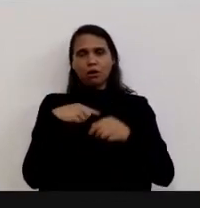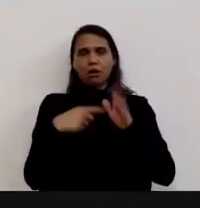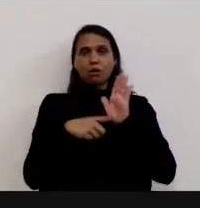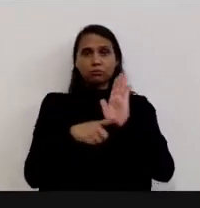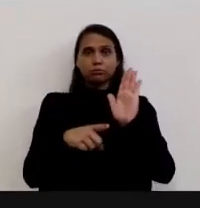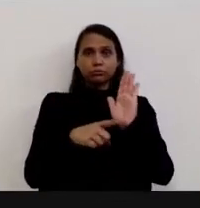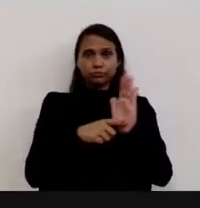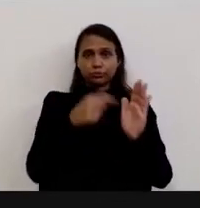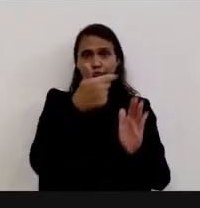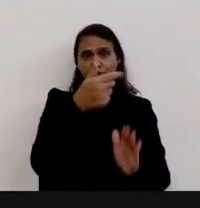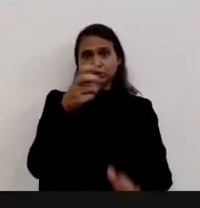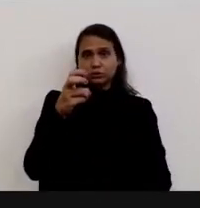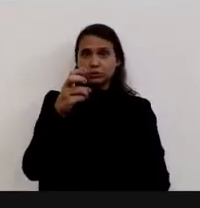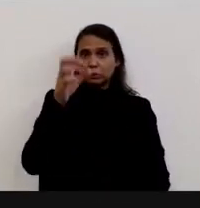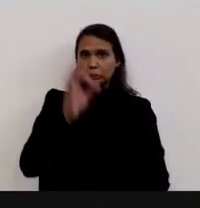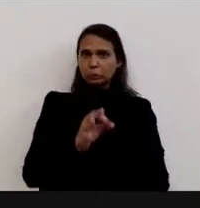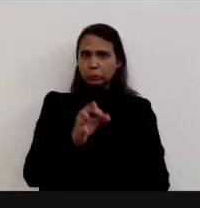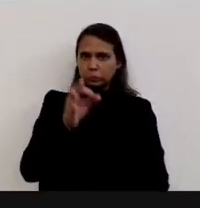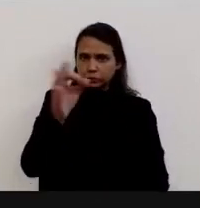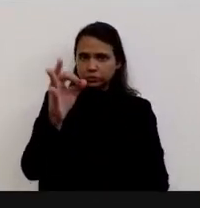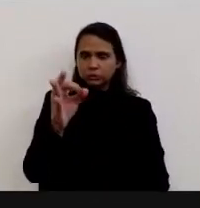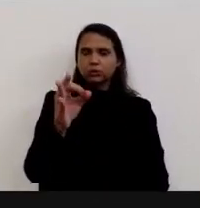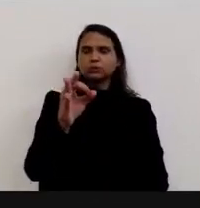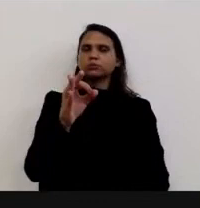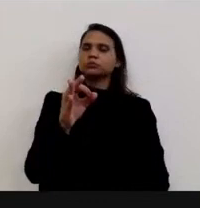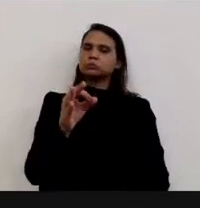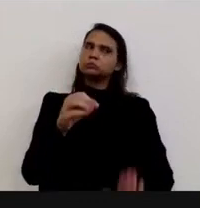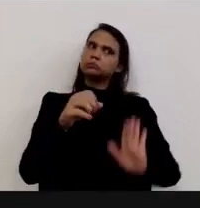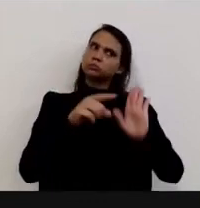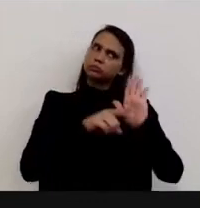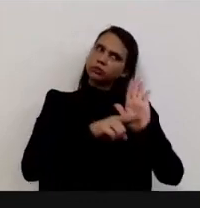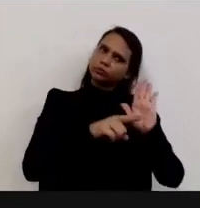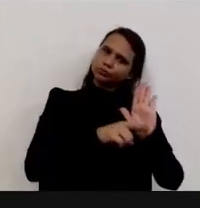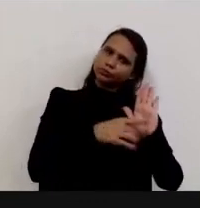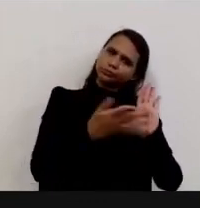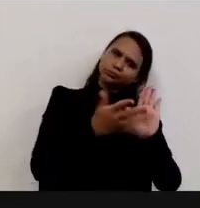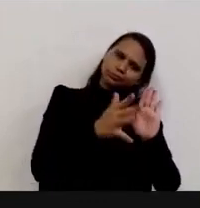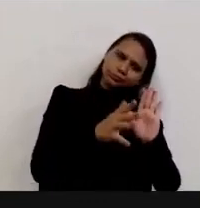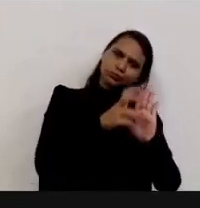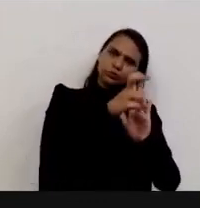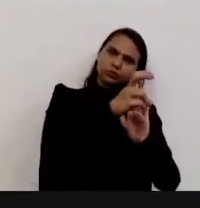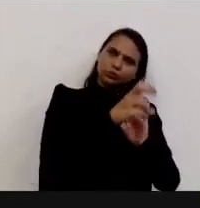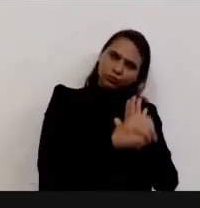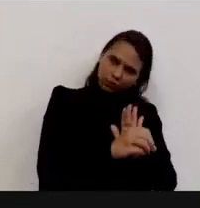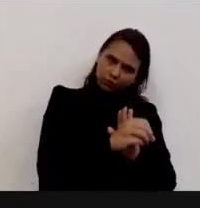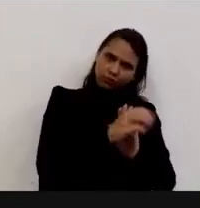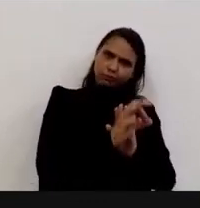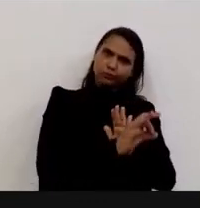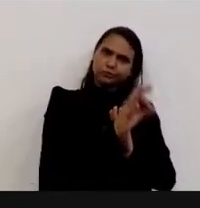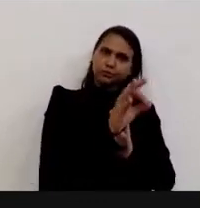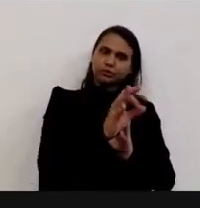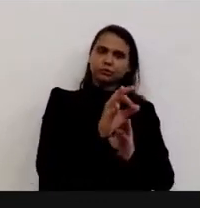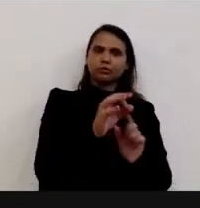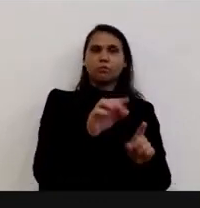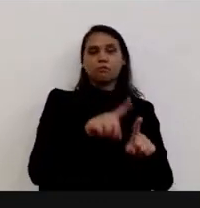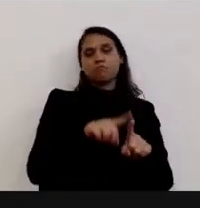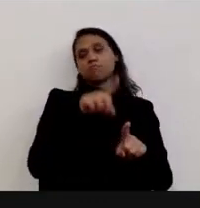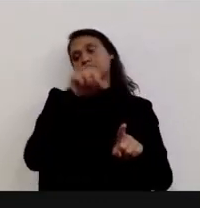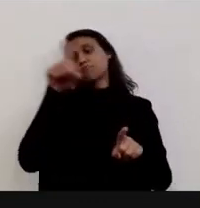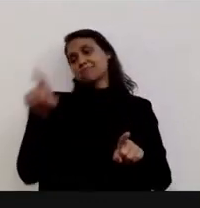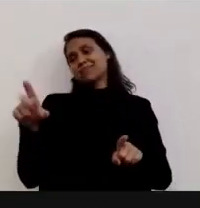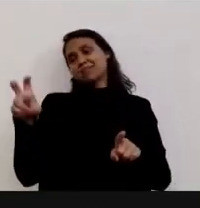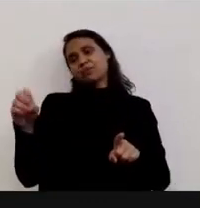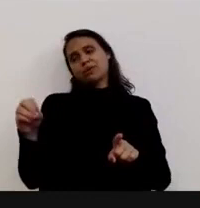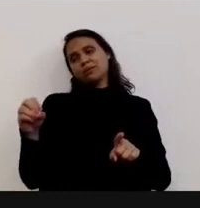para 25%, né, dos quartos, uma ajuda razoável para 50%, e para os outros 50% já é uma dificuldade